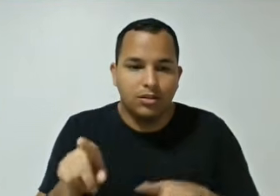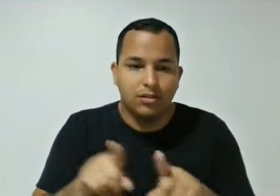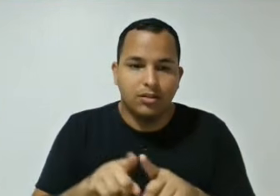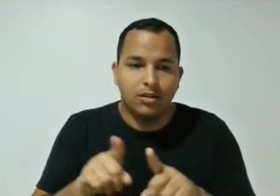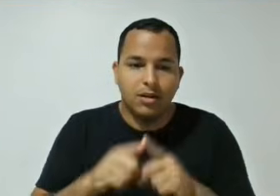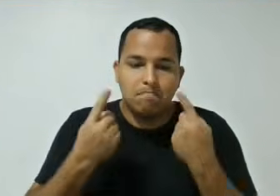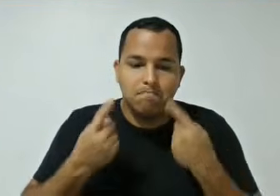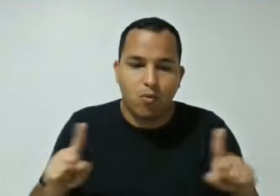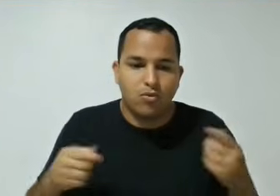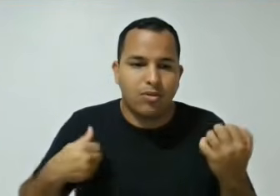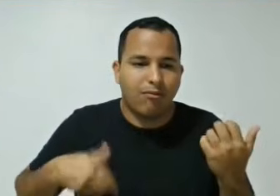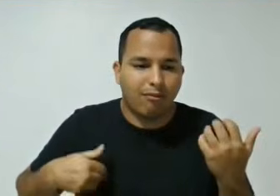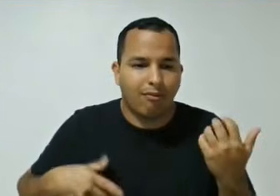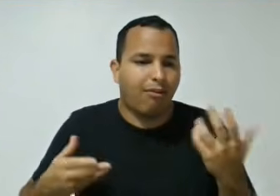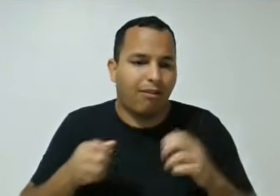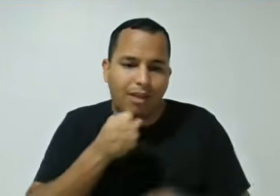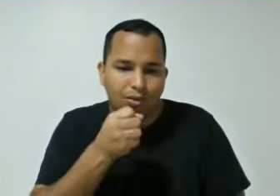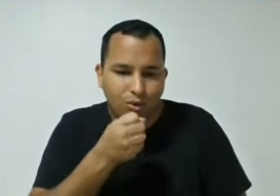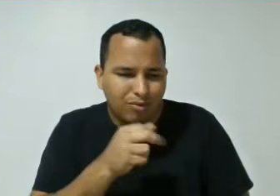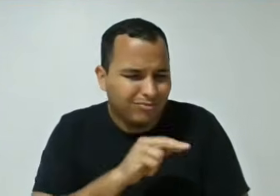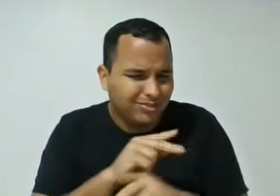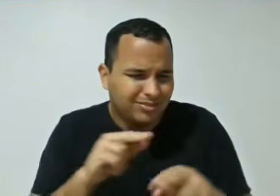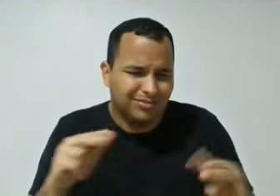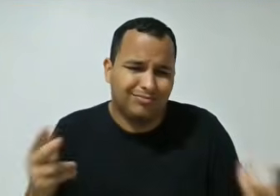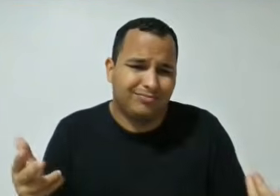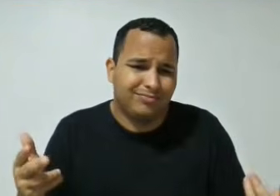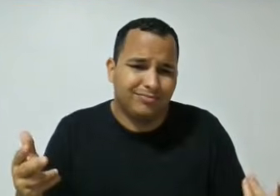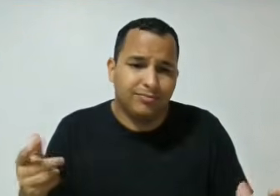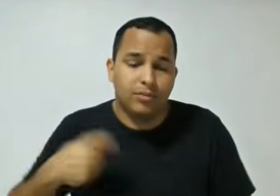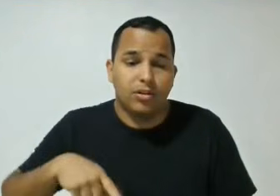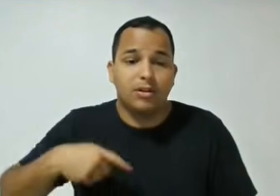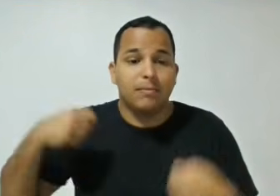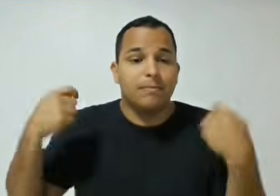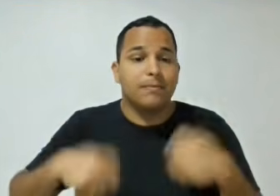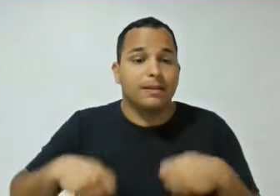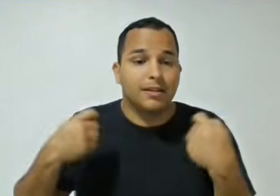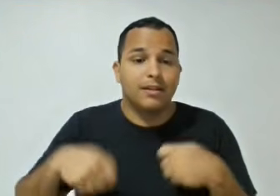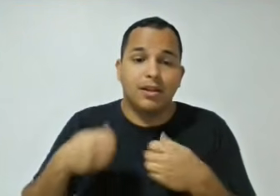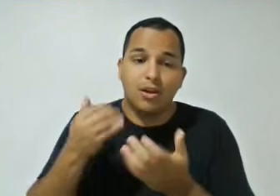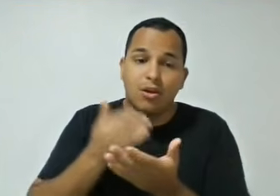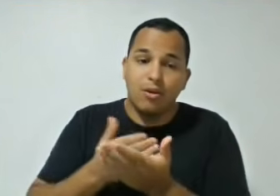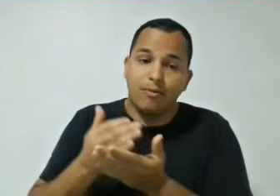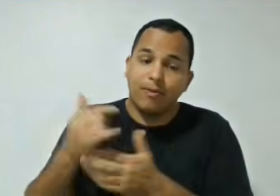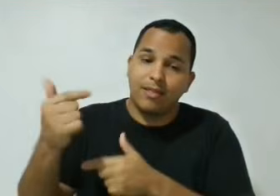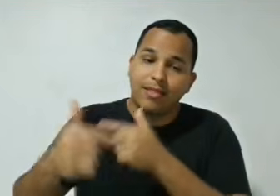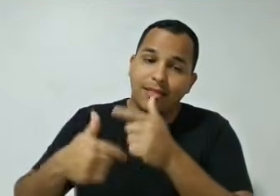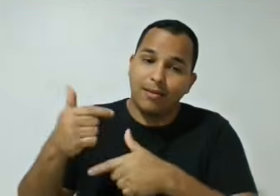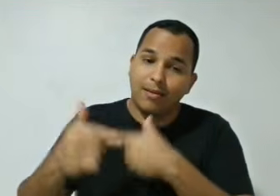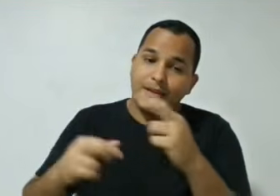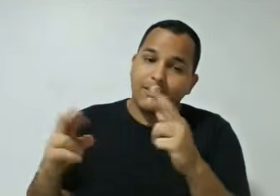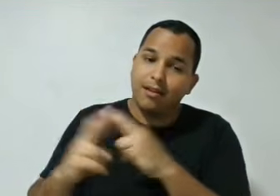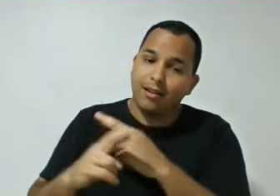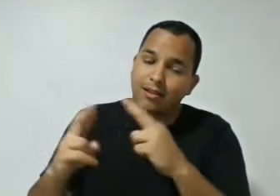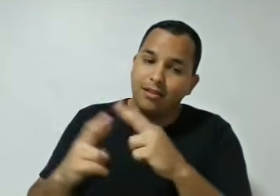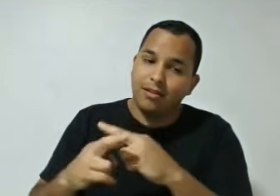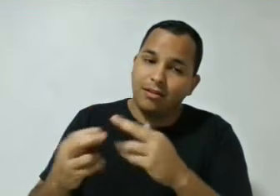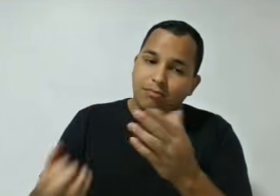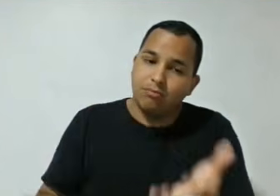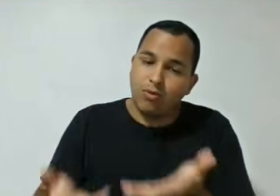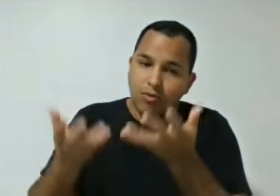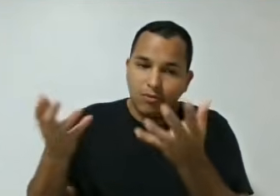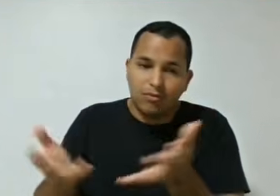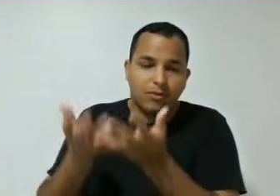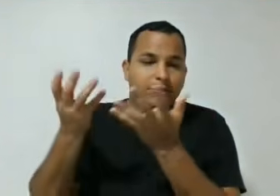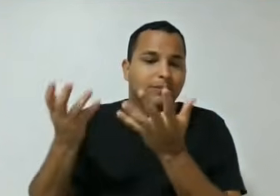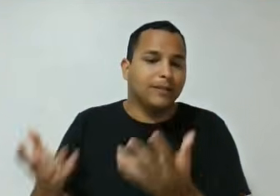músico. Né? E a gente precisa fazer com que eles comecem a trabalhar, promover essa relação desse diálogo, e a gente precisa, de novo,